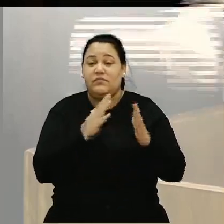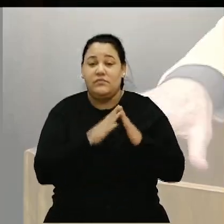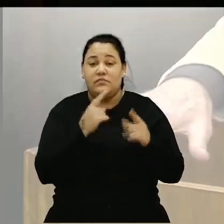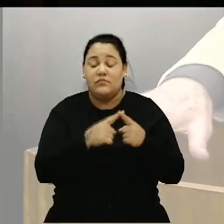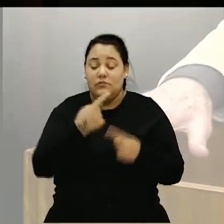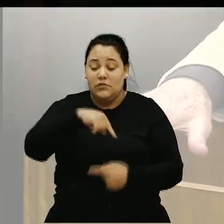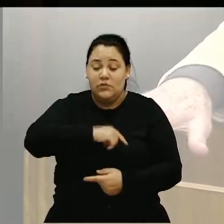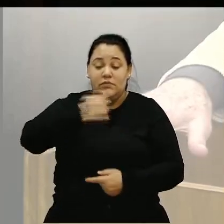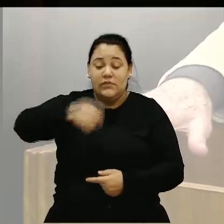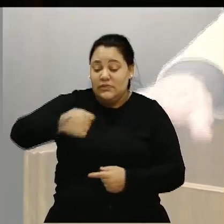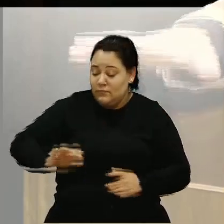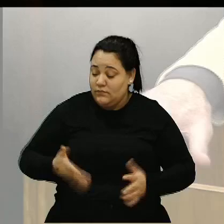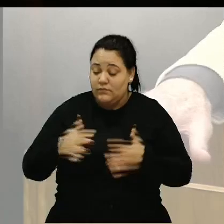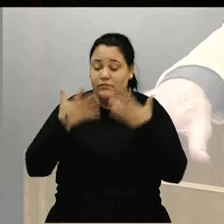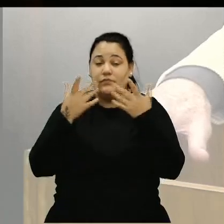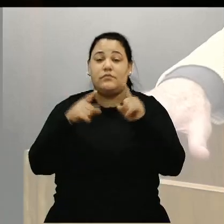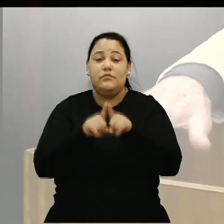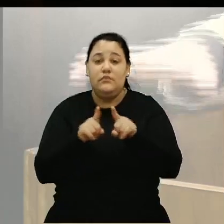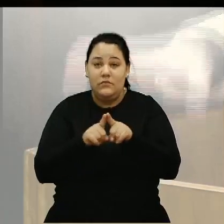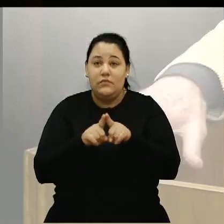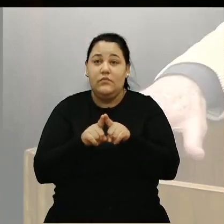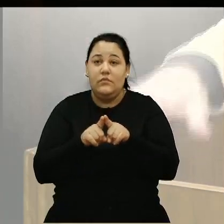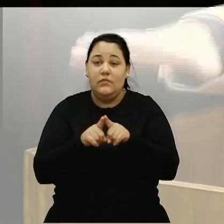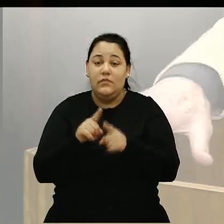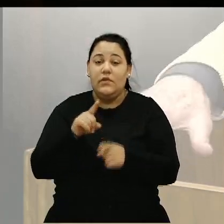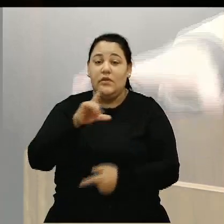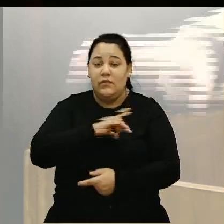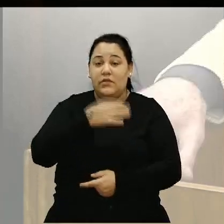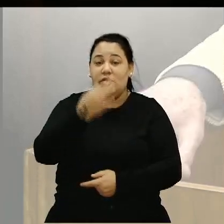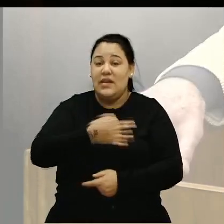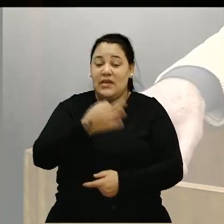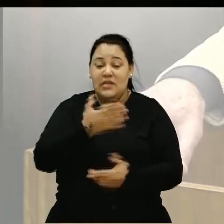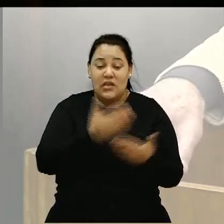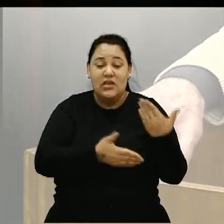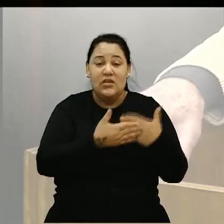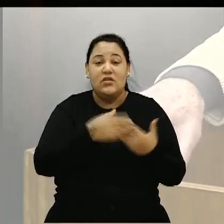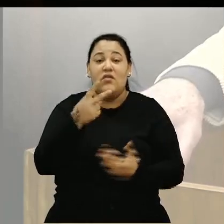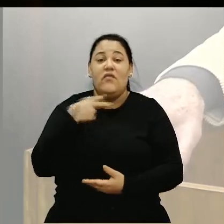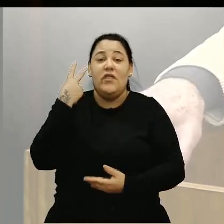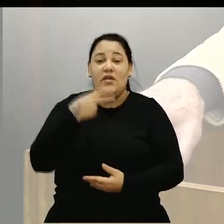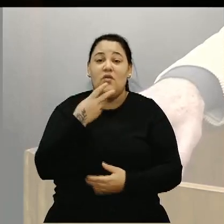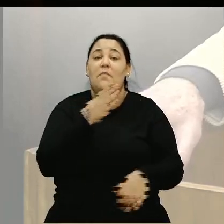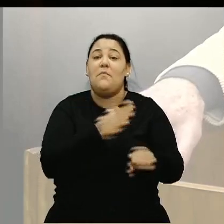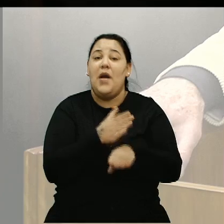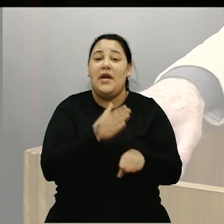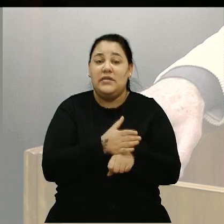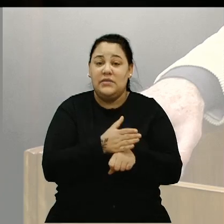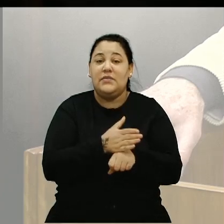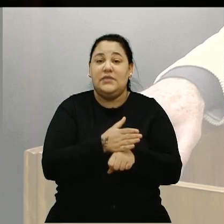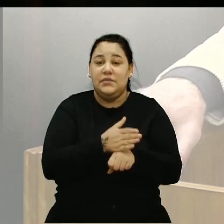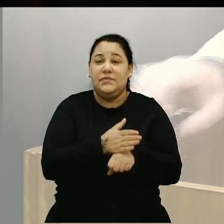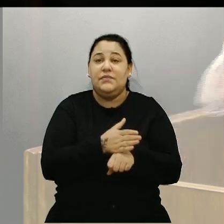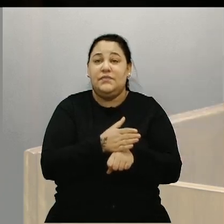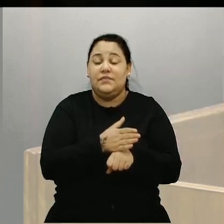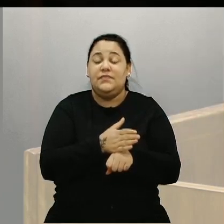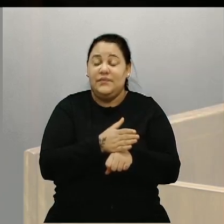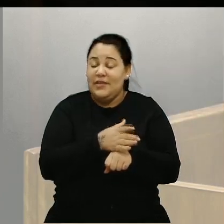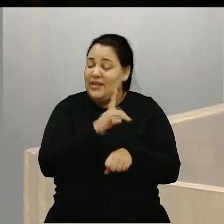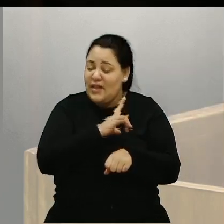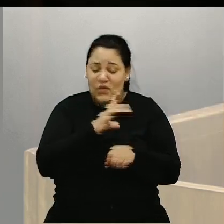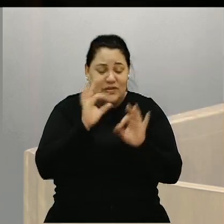que estar engajados, e tenho certeza que todos os vereadores, participando ou não da frente,